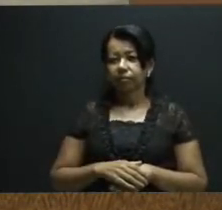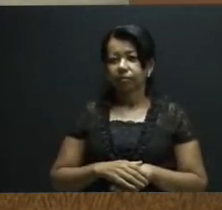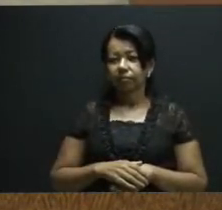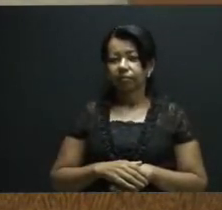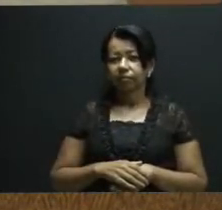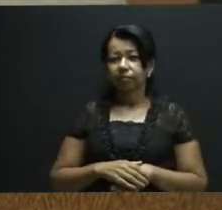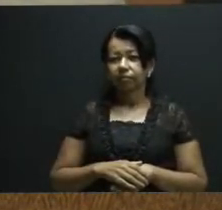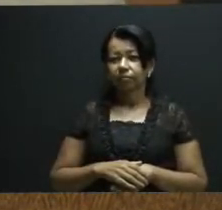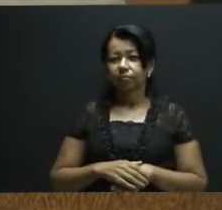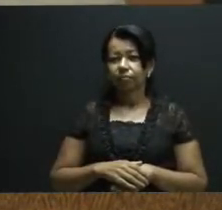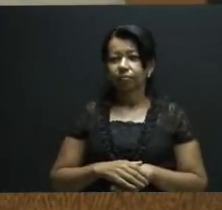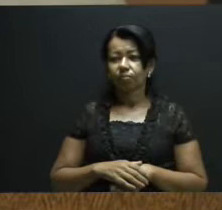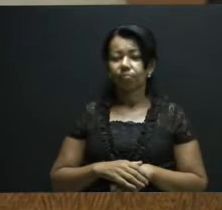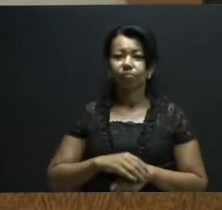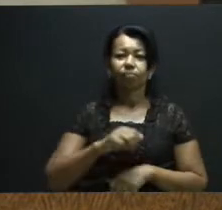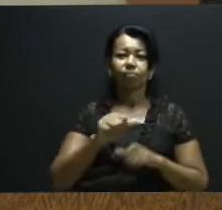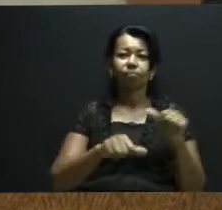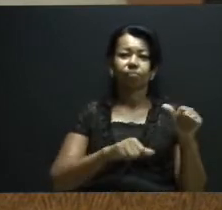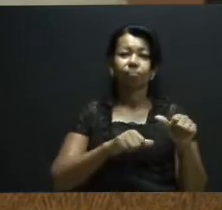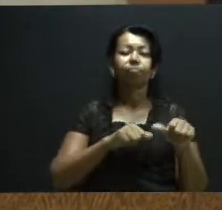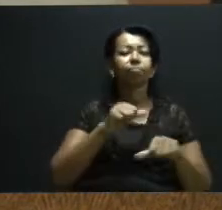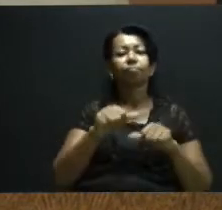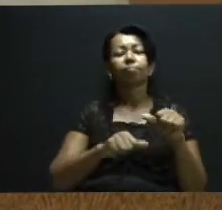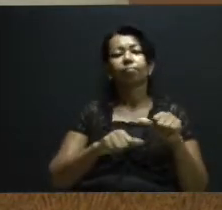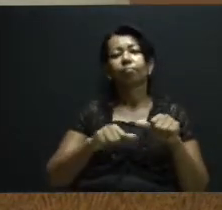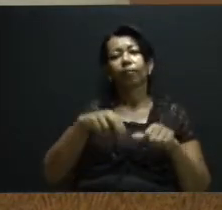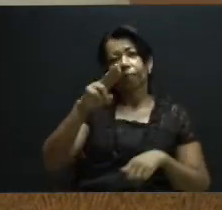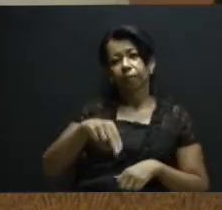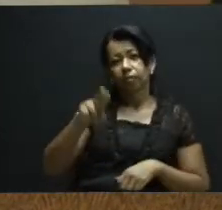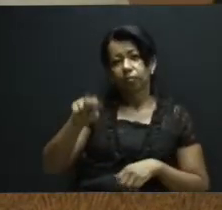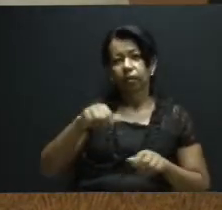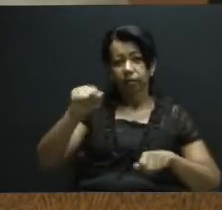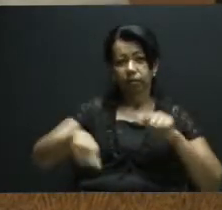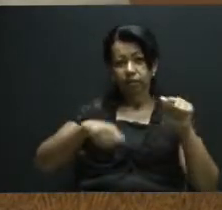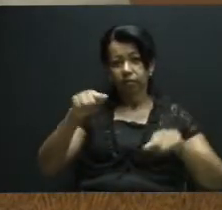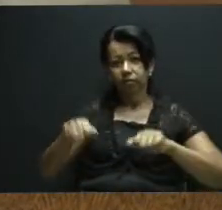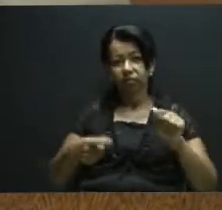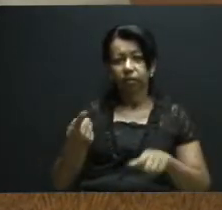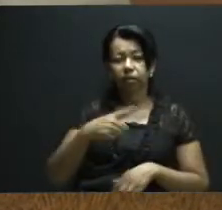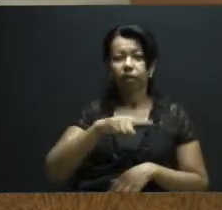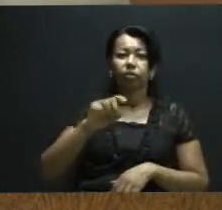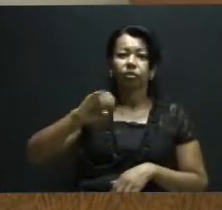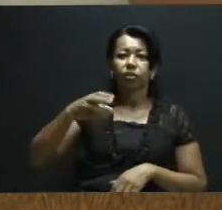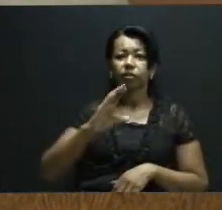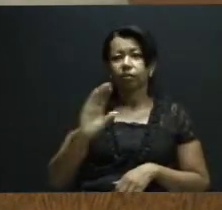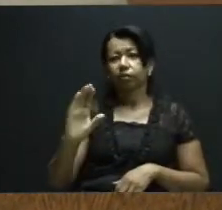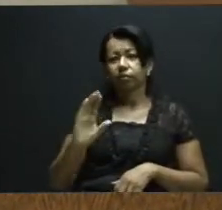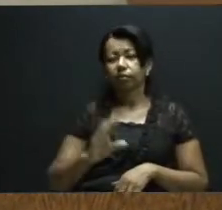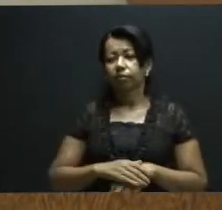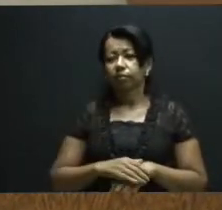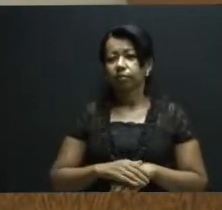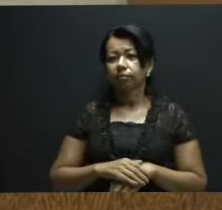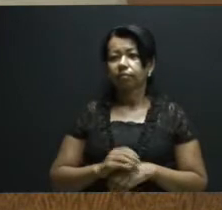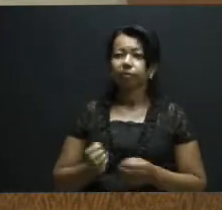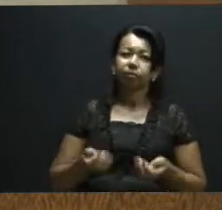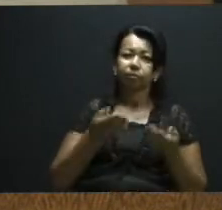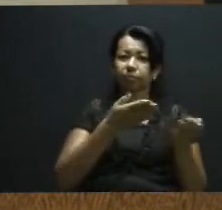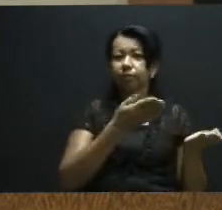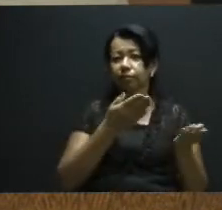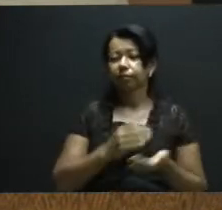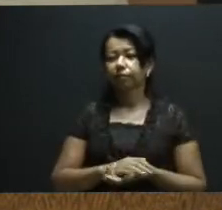revitalização da pintura na ciclovia da avenida joaquim jorge peralta no jardim casqueiro caminhense